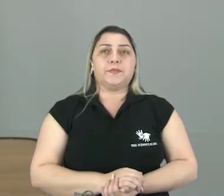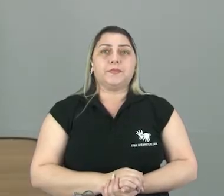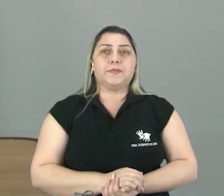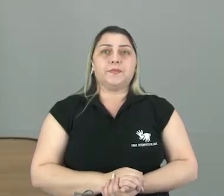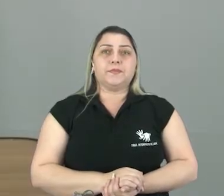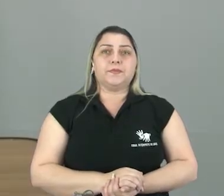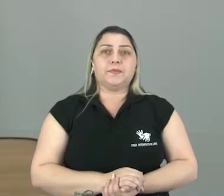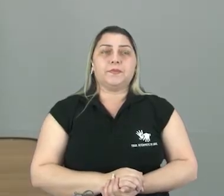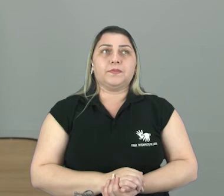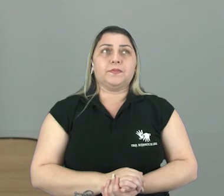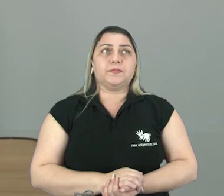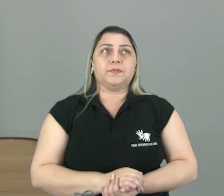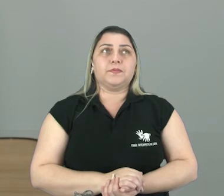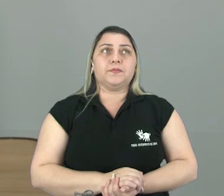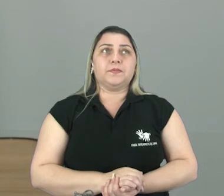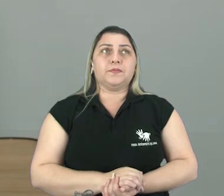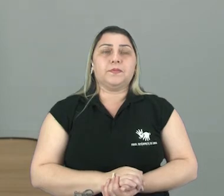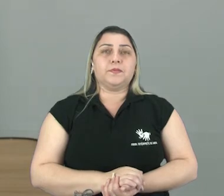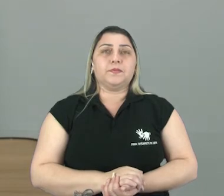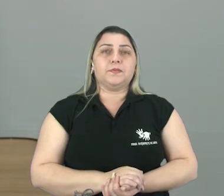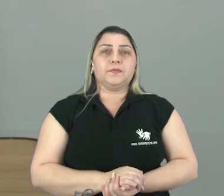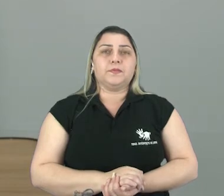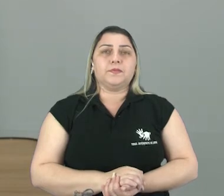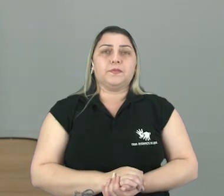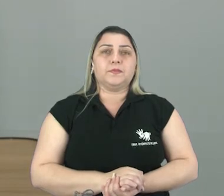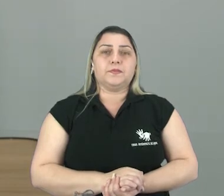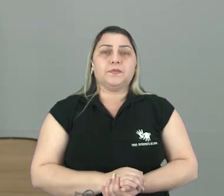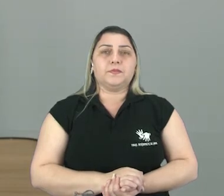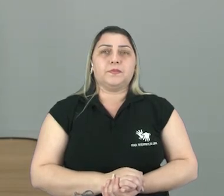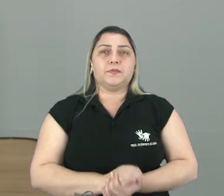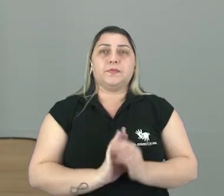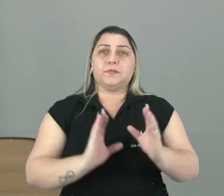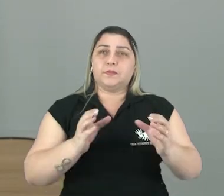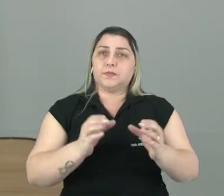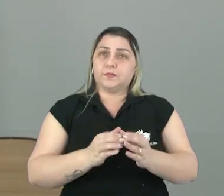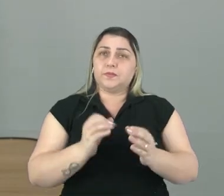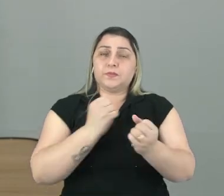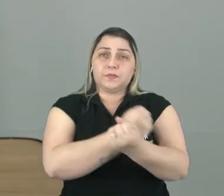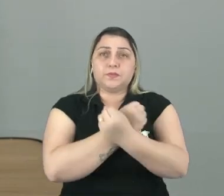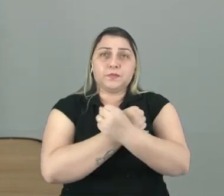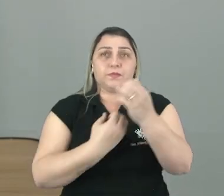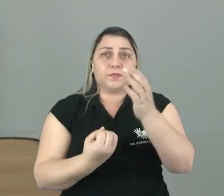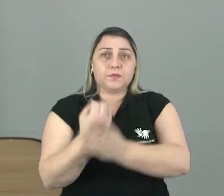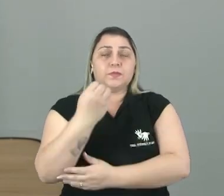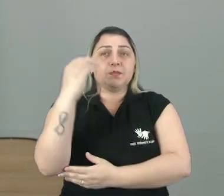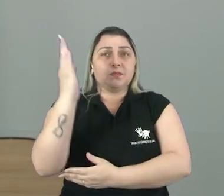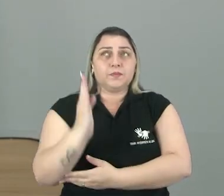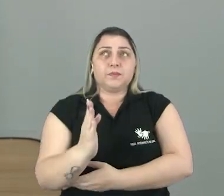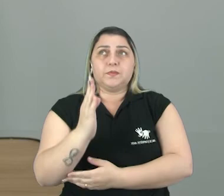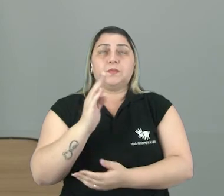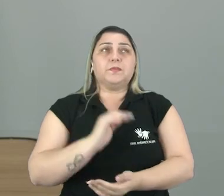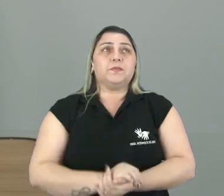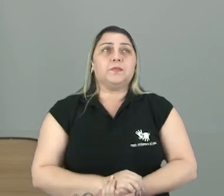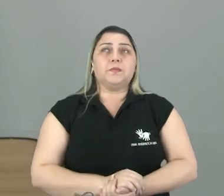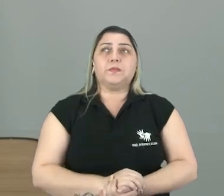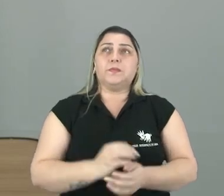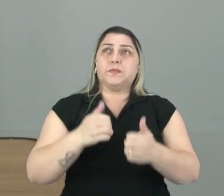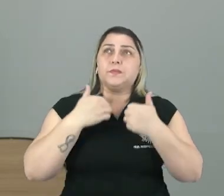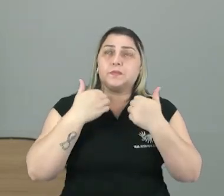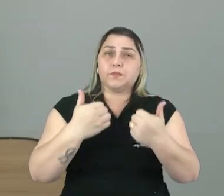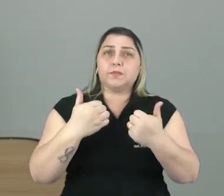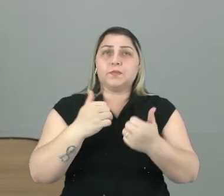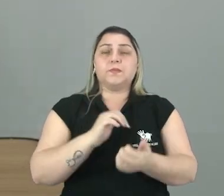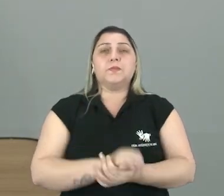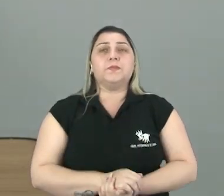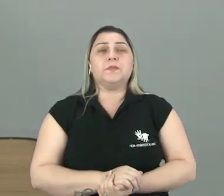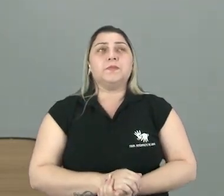Palmares, tá? Que foi uma das maiores comunidades de escravos fugidos no Brasil, o Quilombo dos Palmares, tá bom? Por causa do